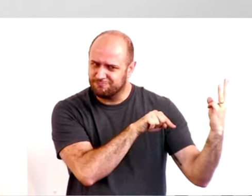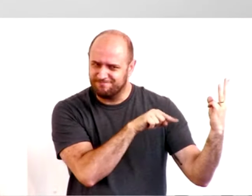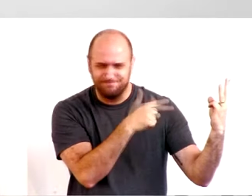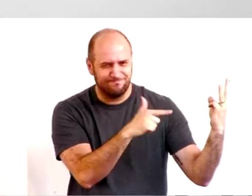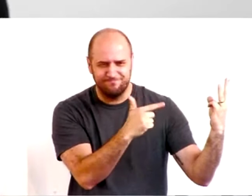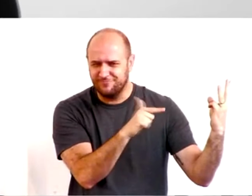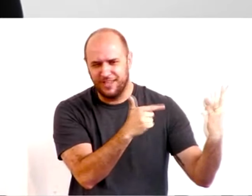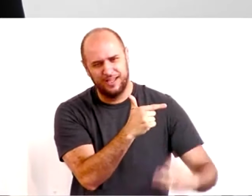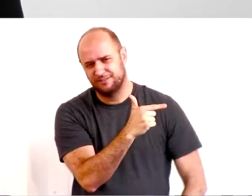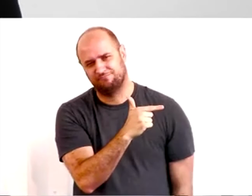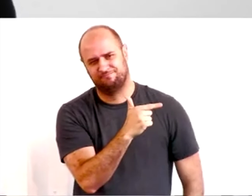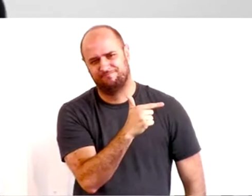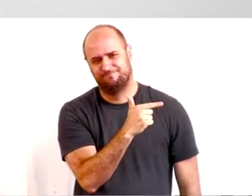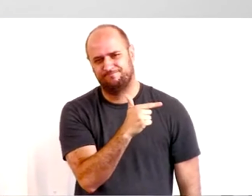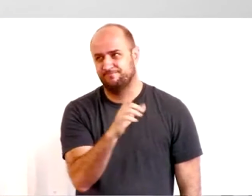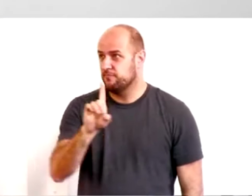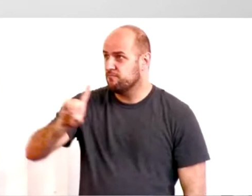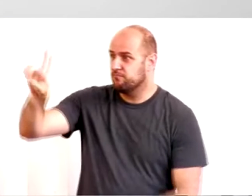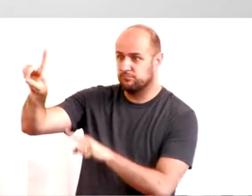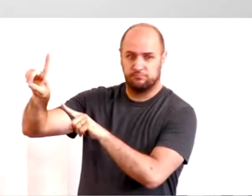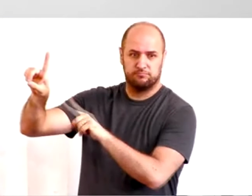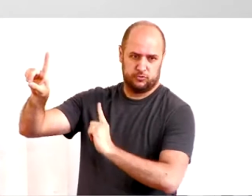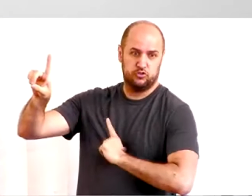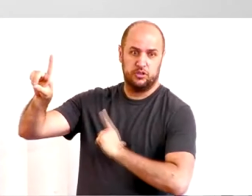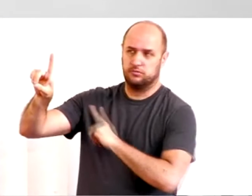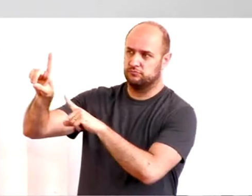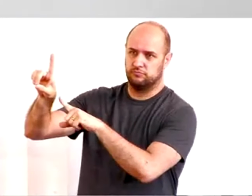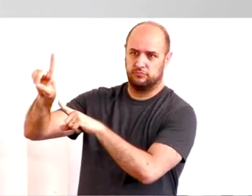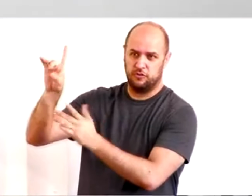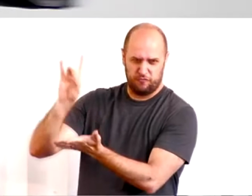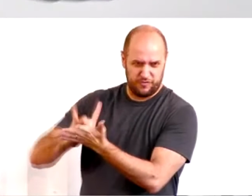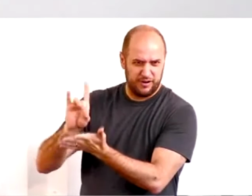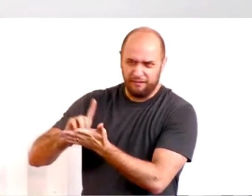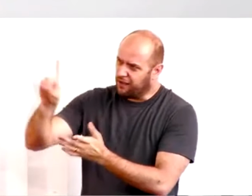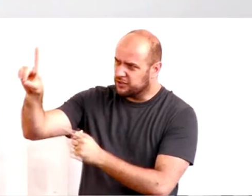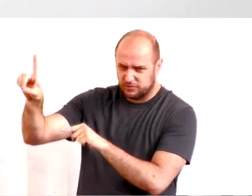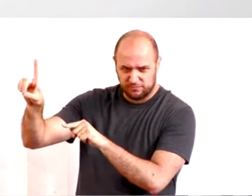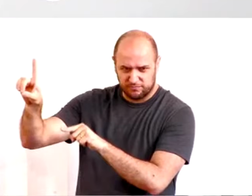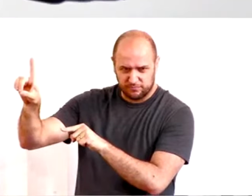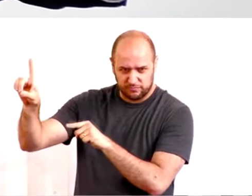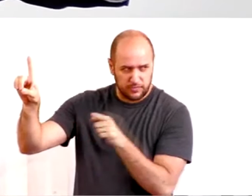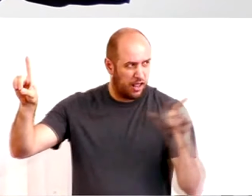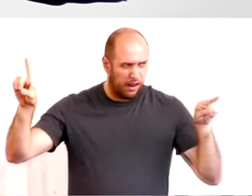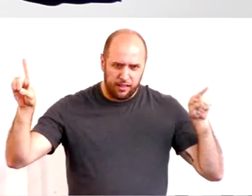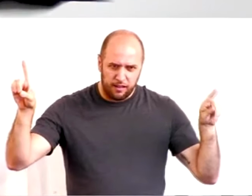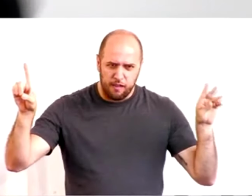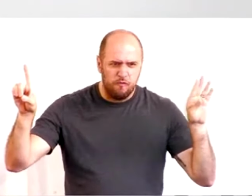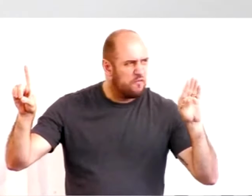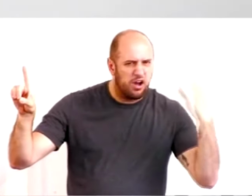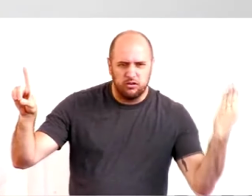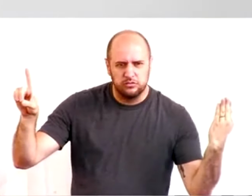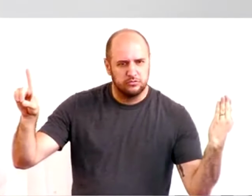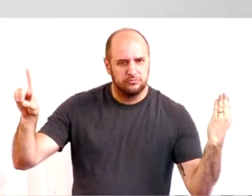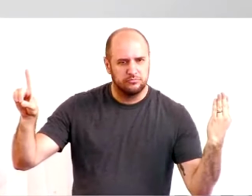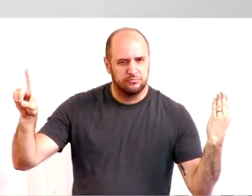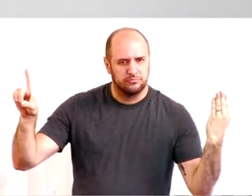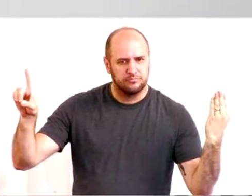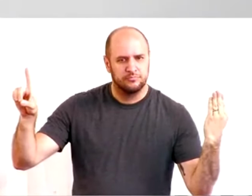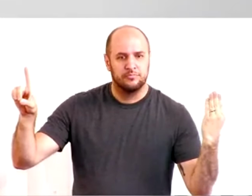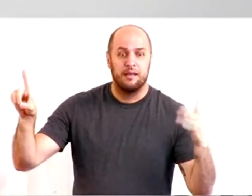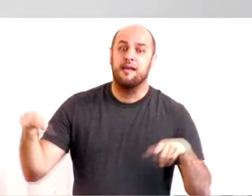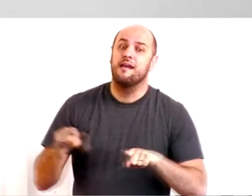um Deus verdadeiro. Os outros deuses são falsos. Por isso que ele